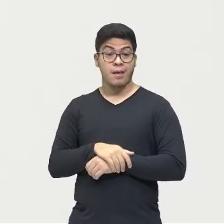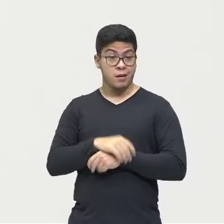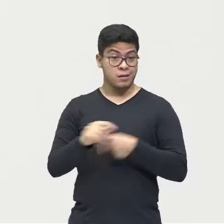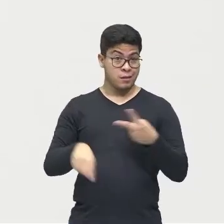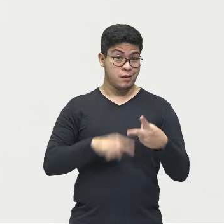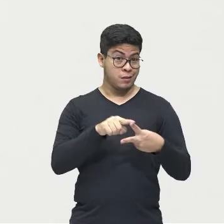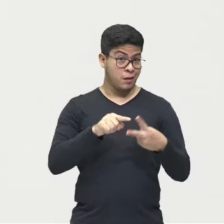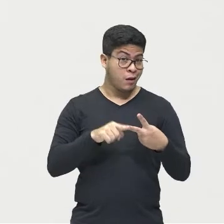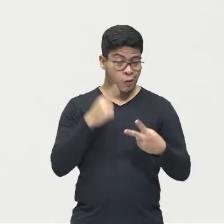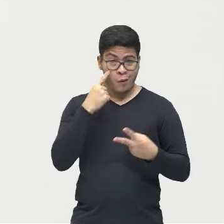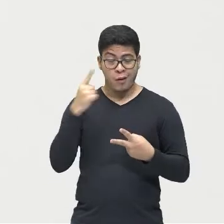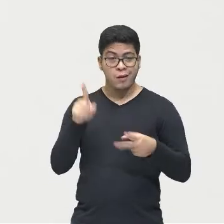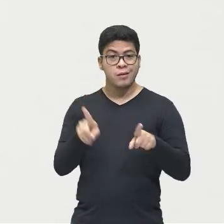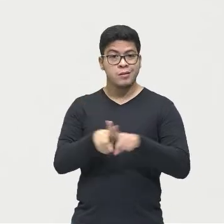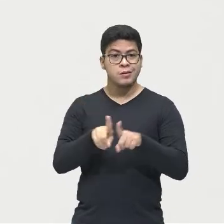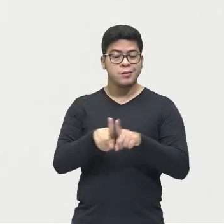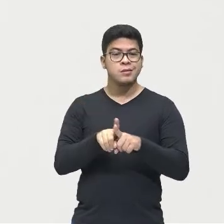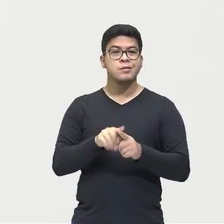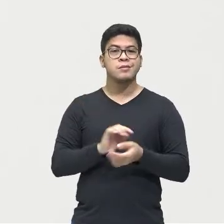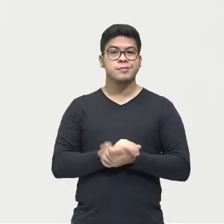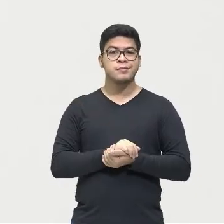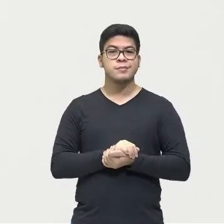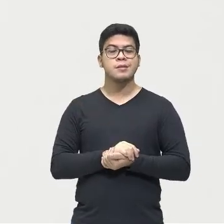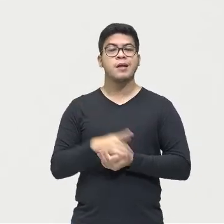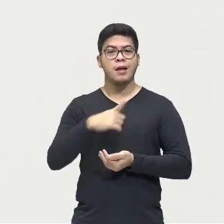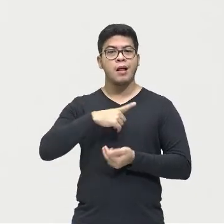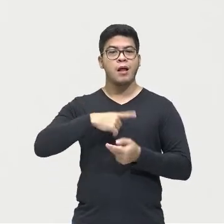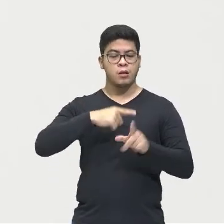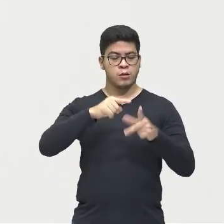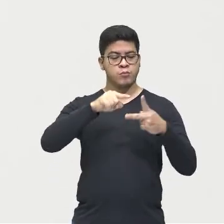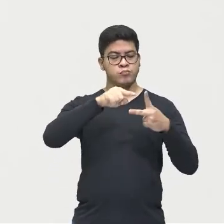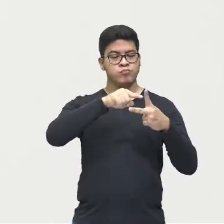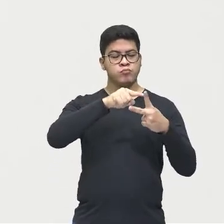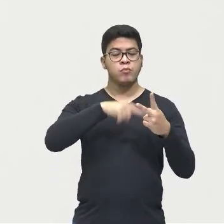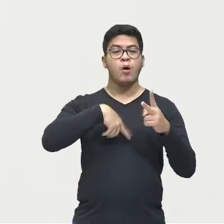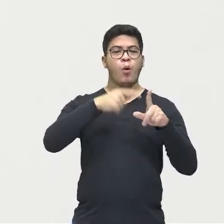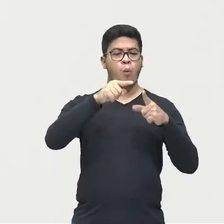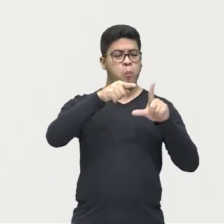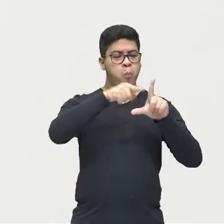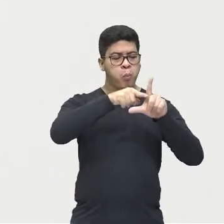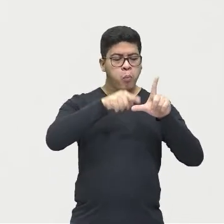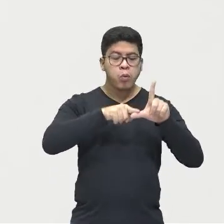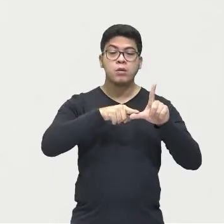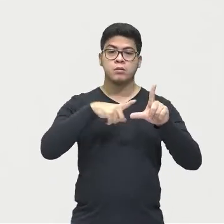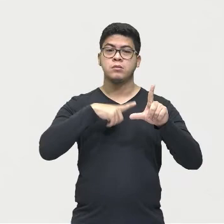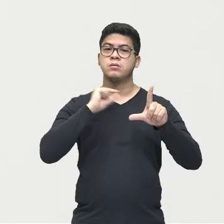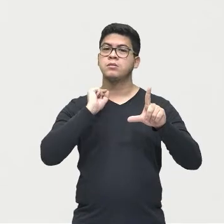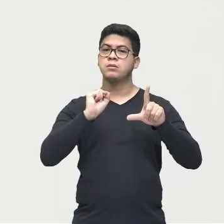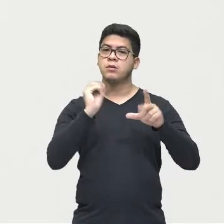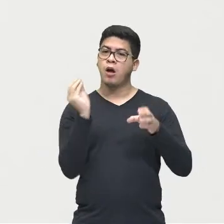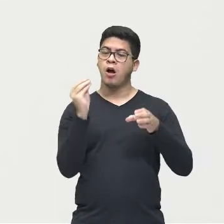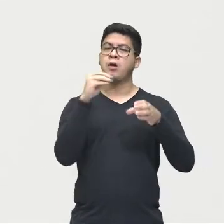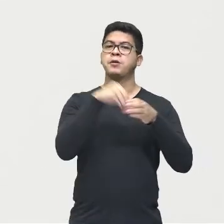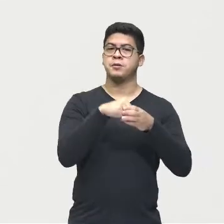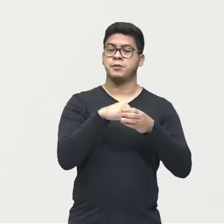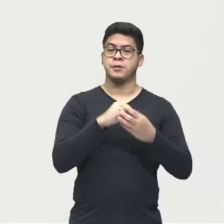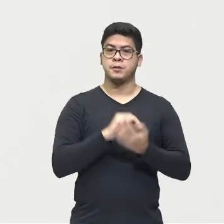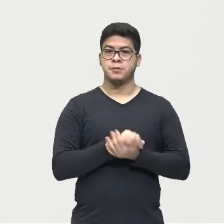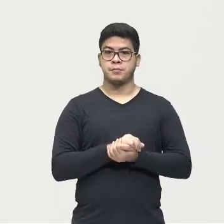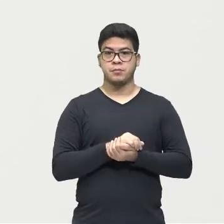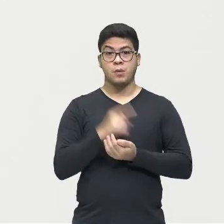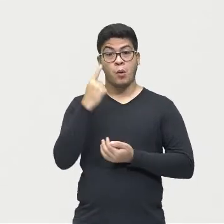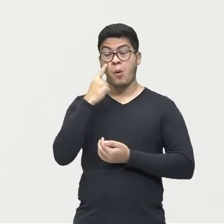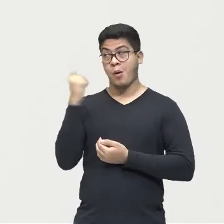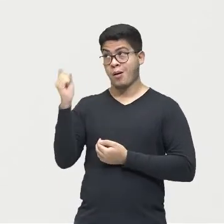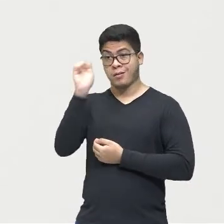né? Elas são os eixos de simetria e as diagonais também cortam-se no ponto médio, que é o centro de simetria.